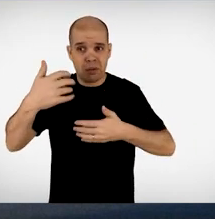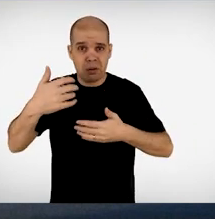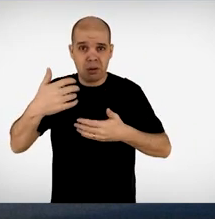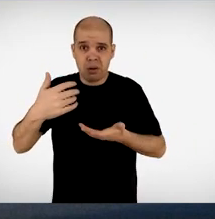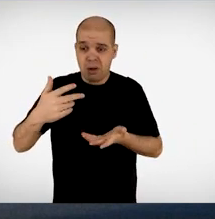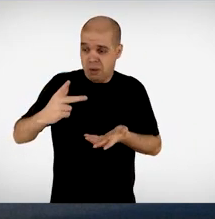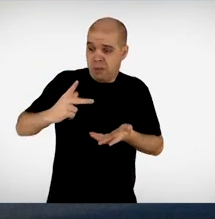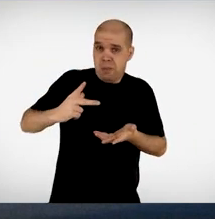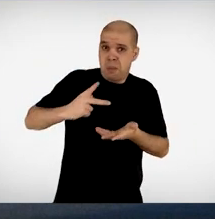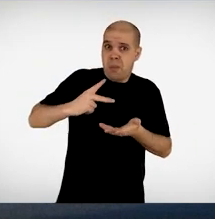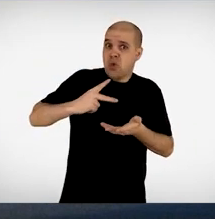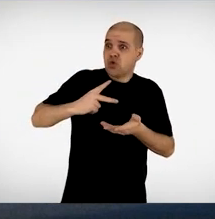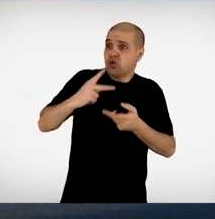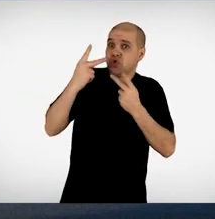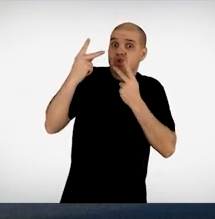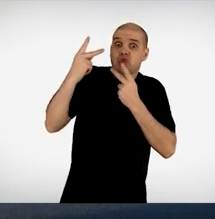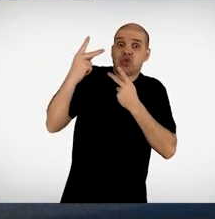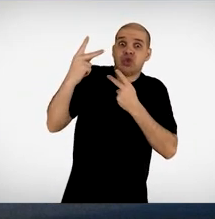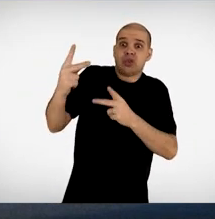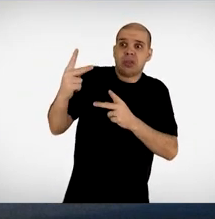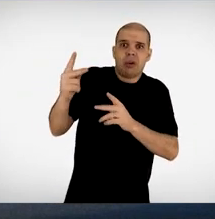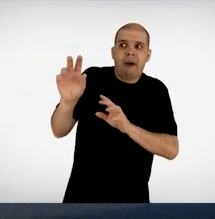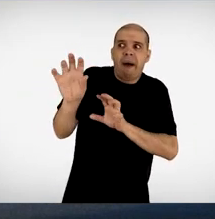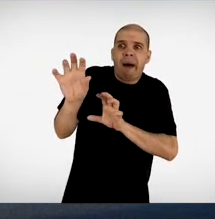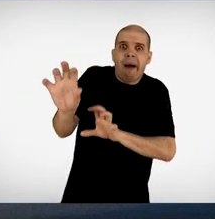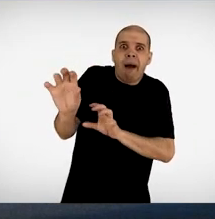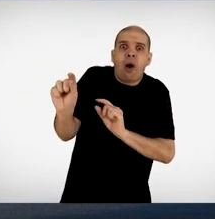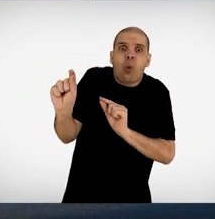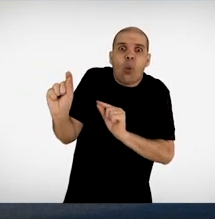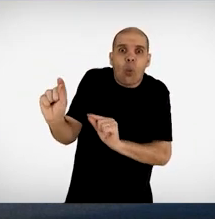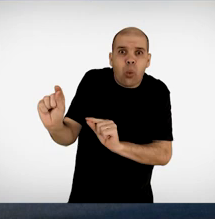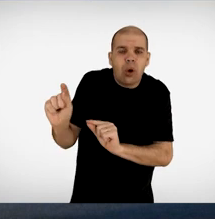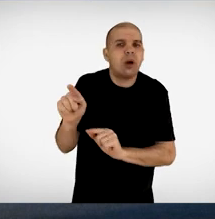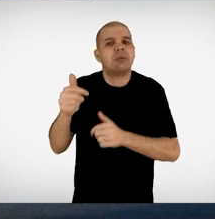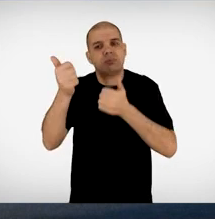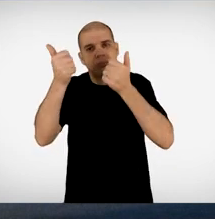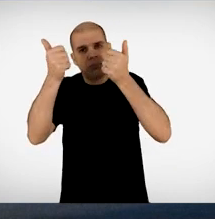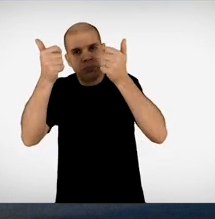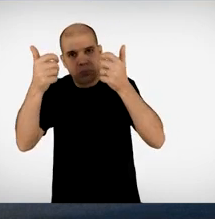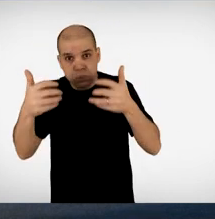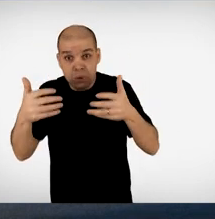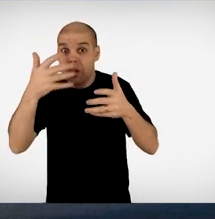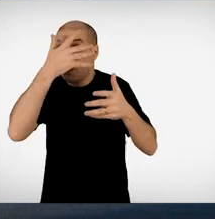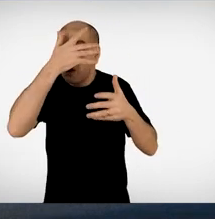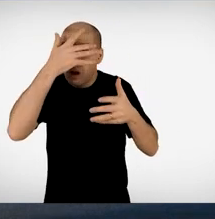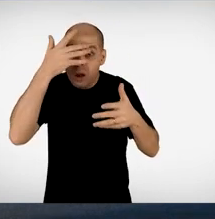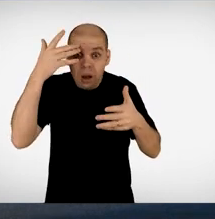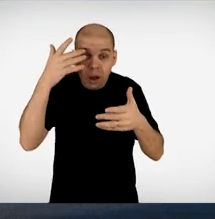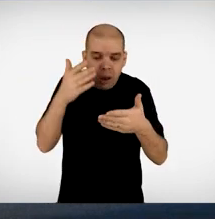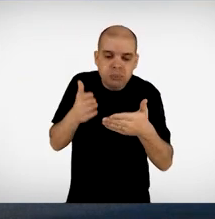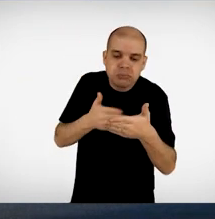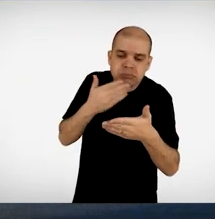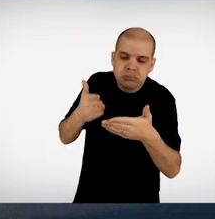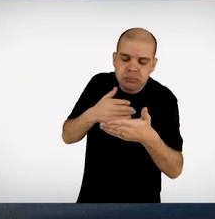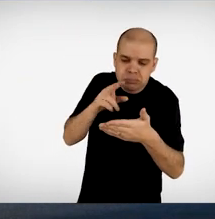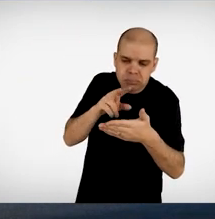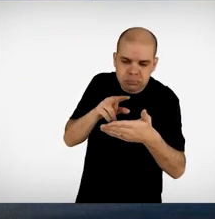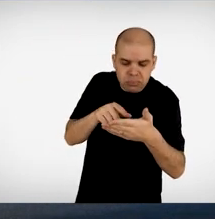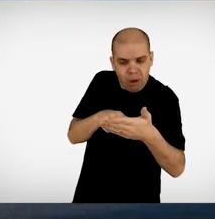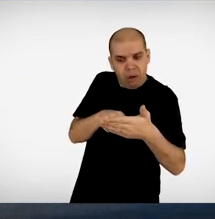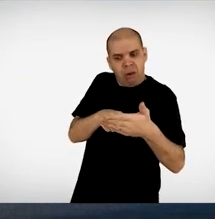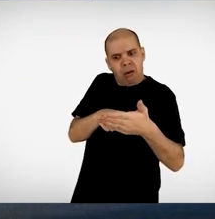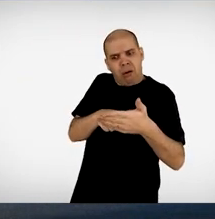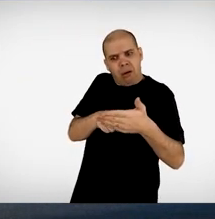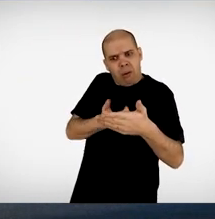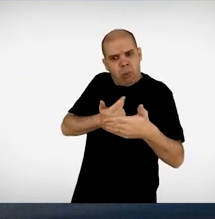não, né, não lançar contato com todo mundo, porque existem uhum. experiências que as pessoas se identificam, não